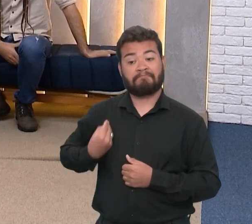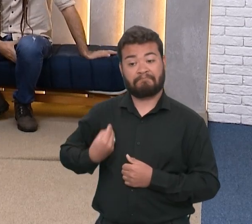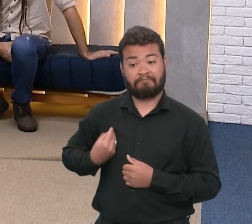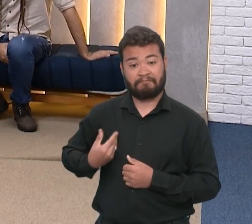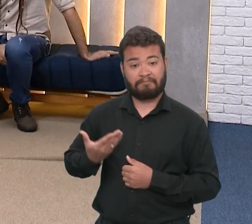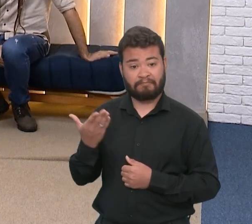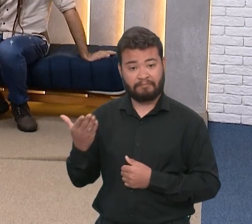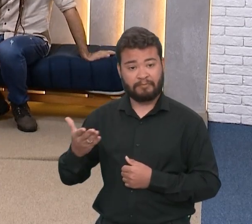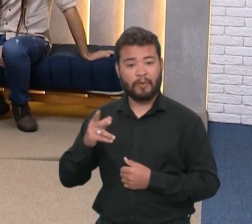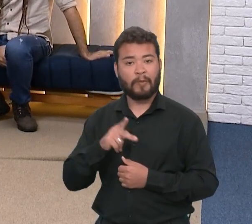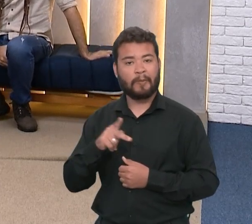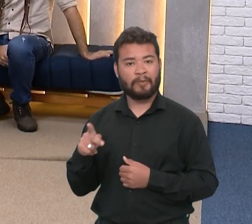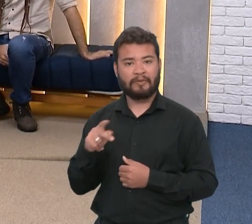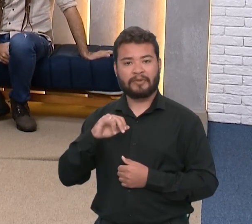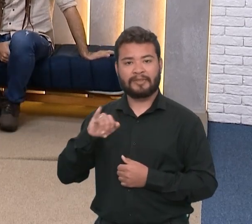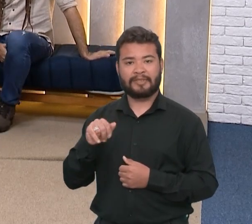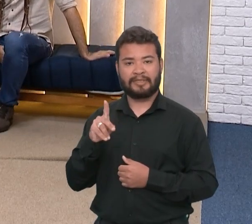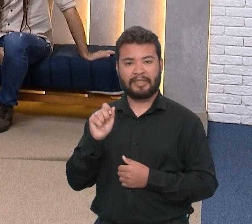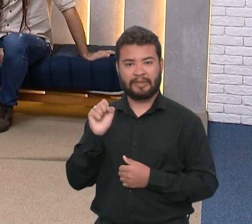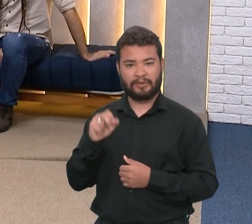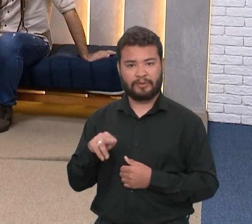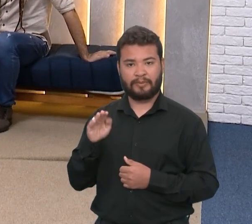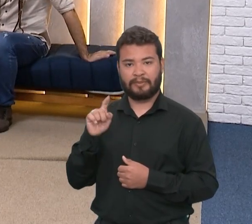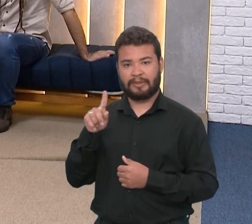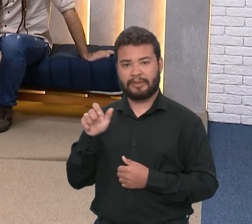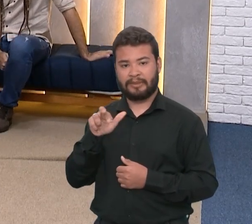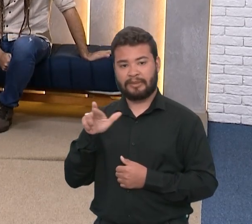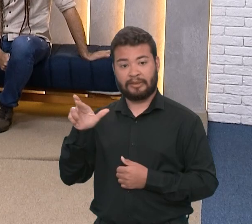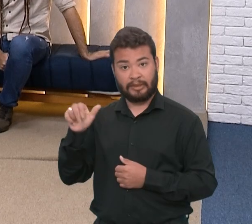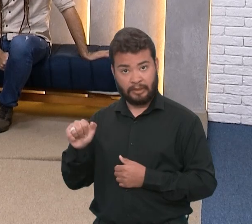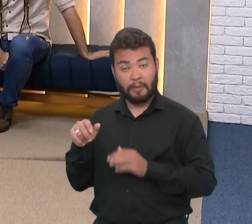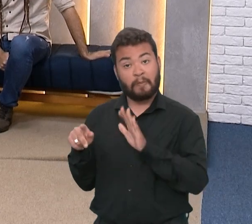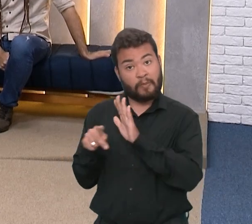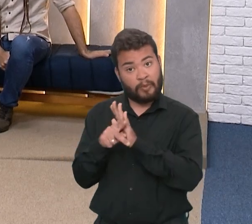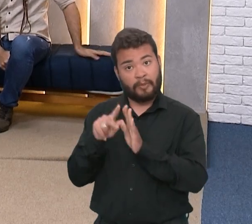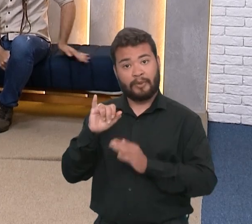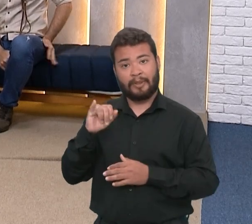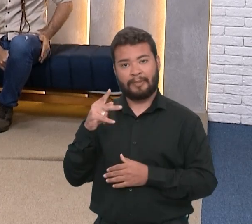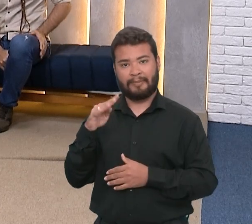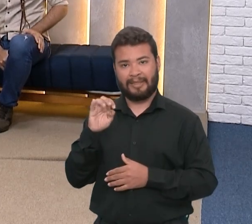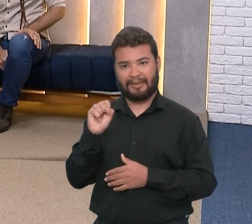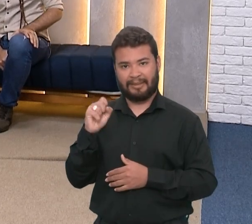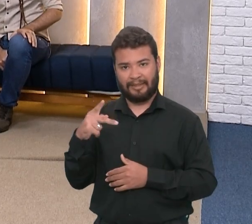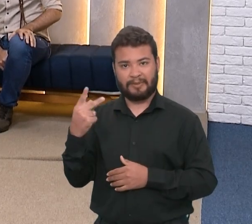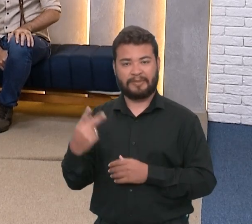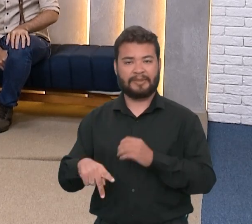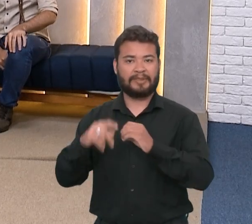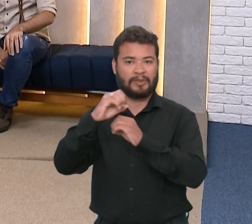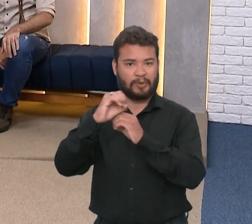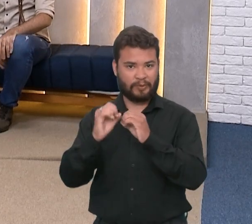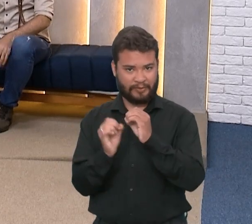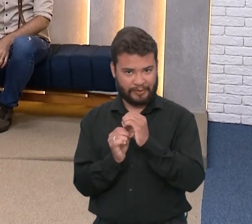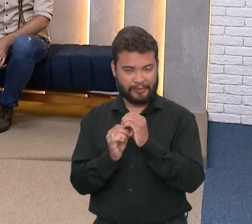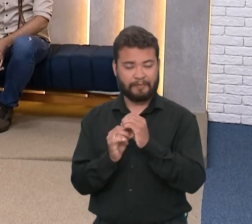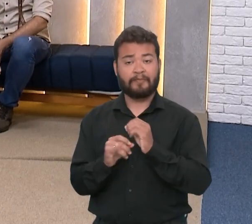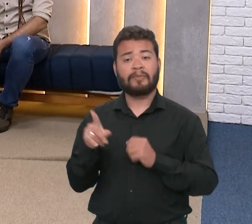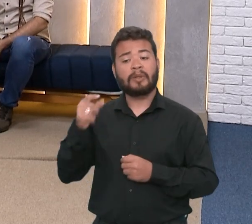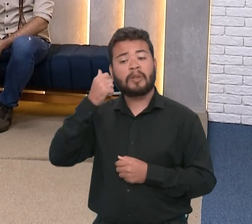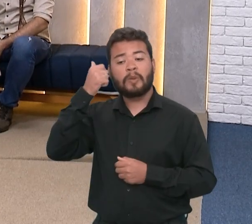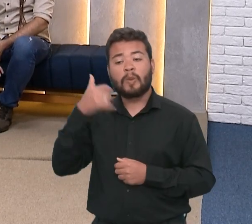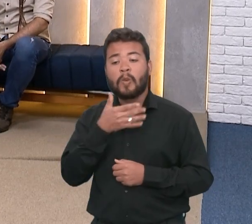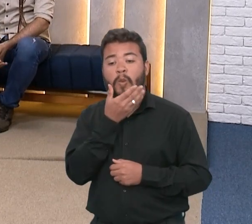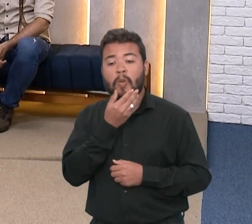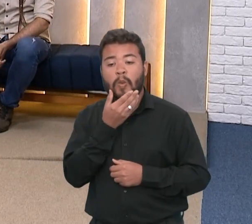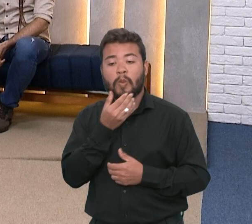o professor Jadson Bezerra, do IPTESP, o Instituto de Patologia Tropical e Saúde Pública da UFG, ele que se descreve como um